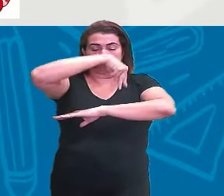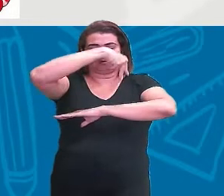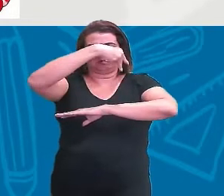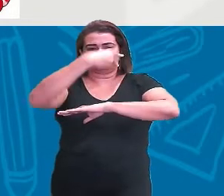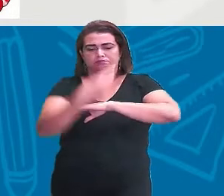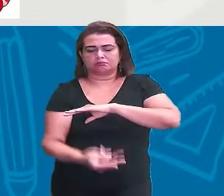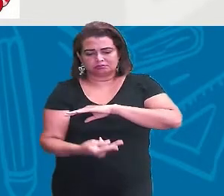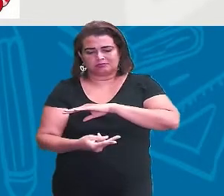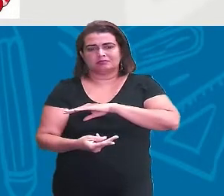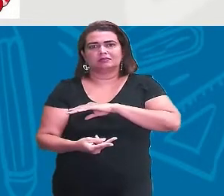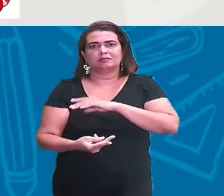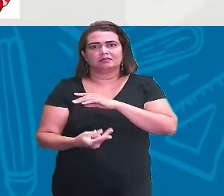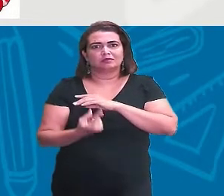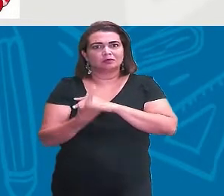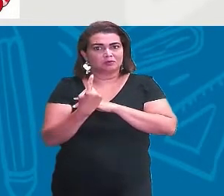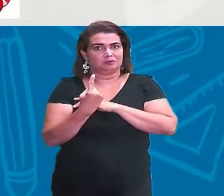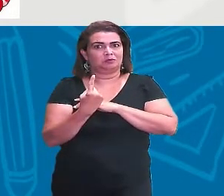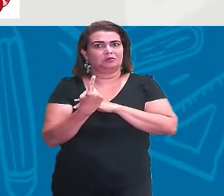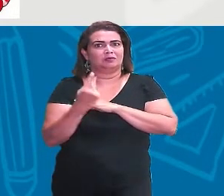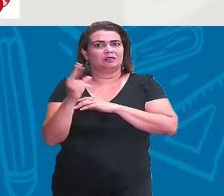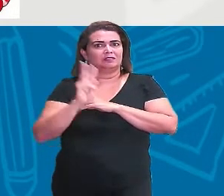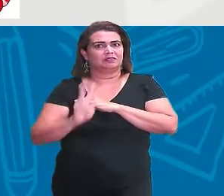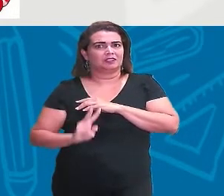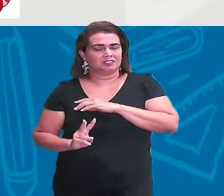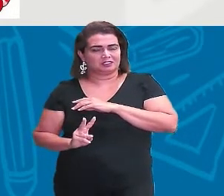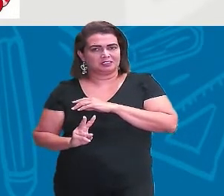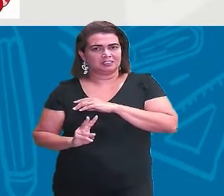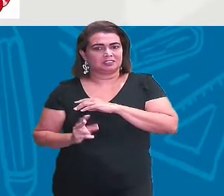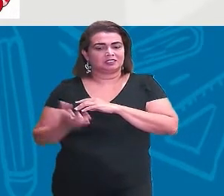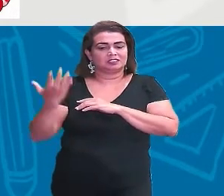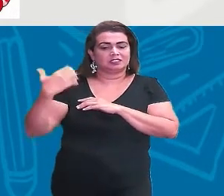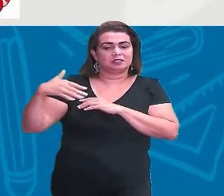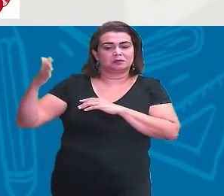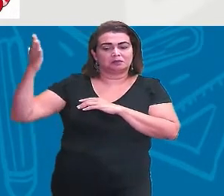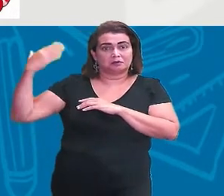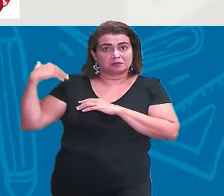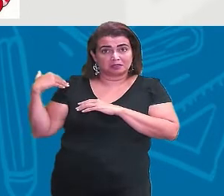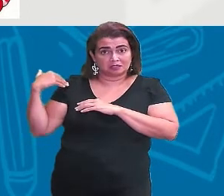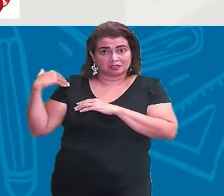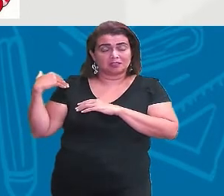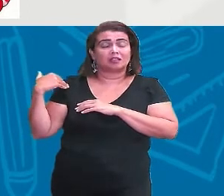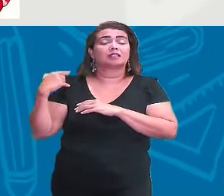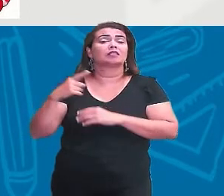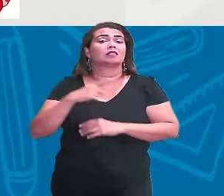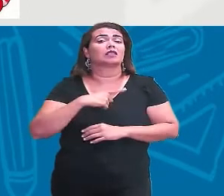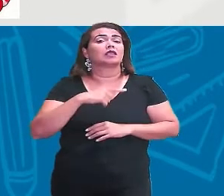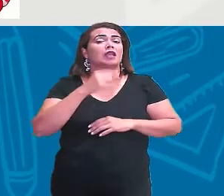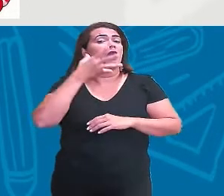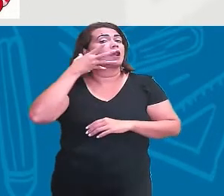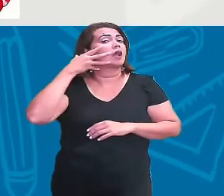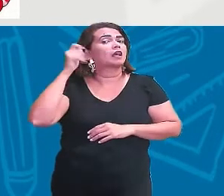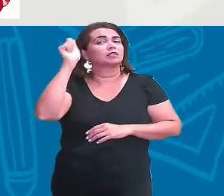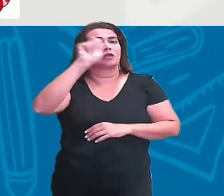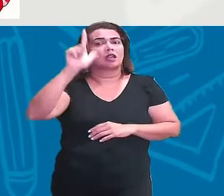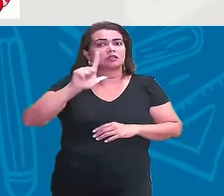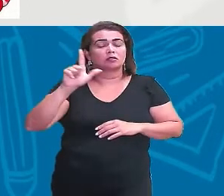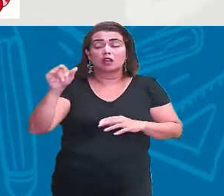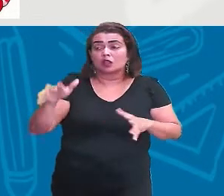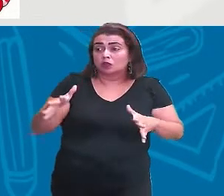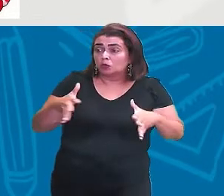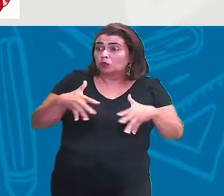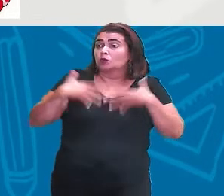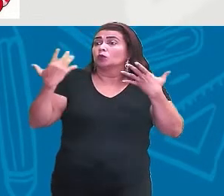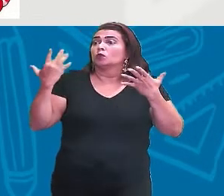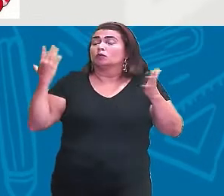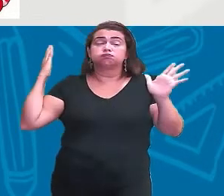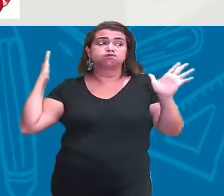uma vez. Era uma vez um gato azul. Levou um susto e fugiu para